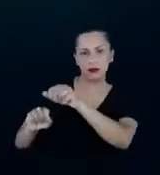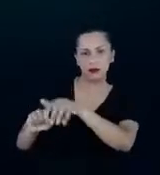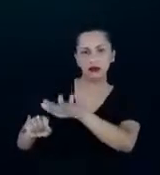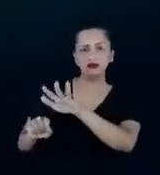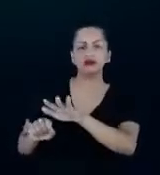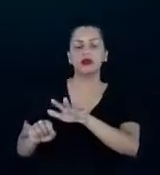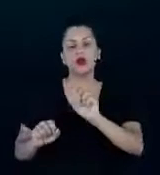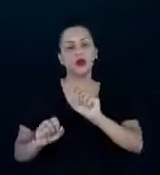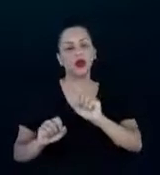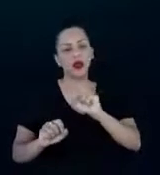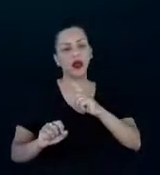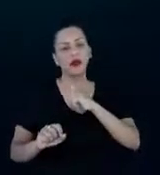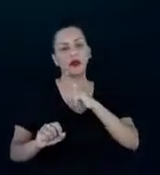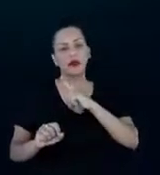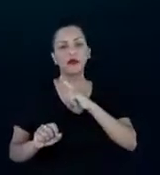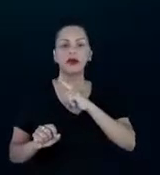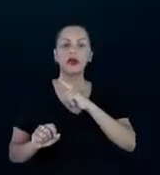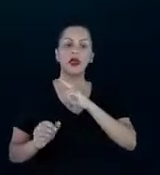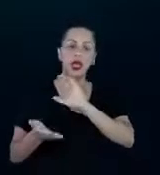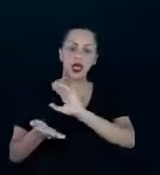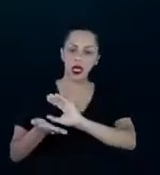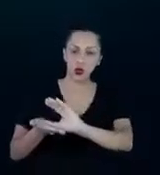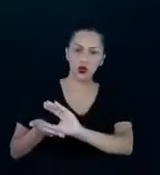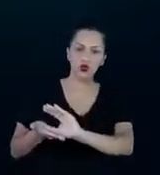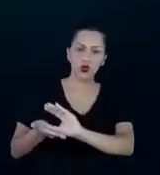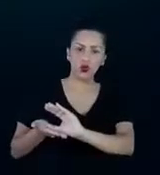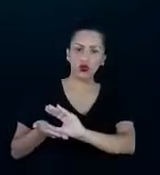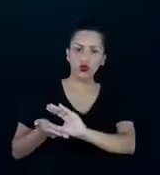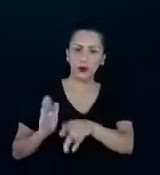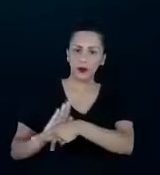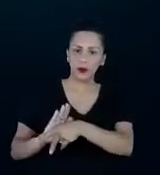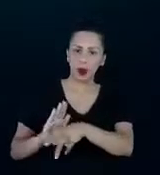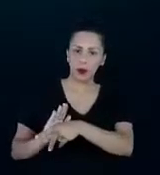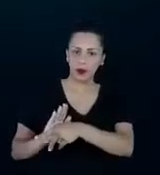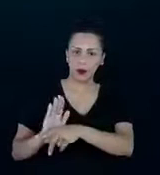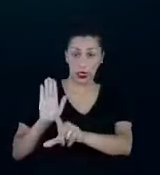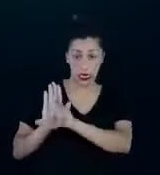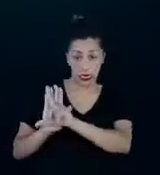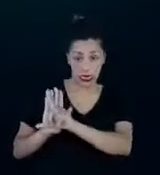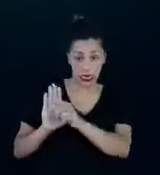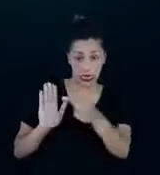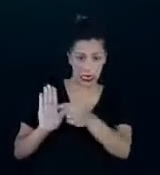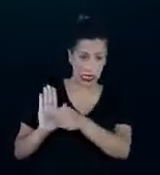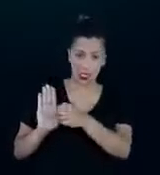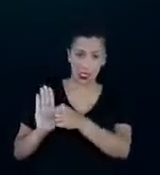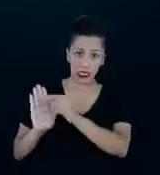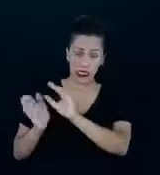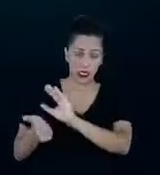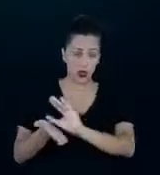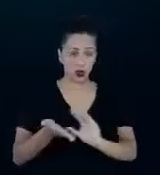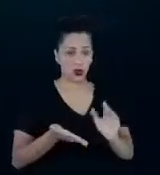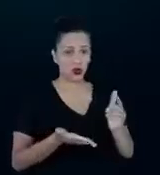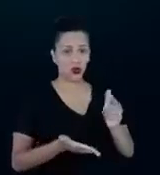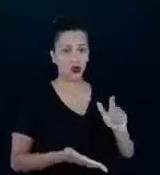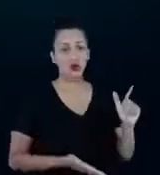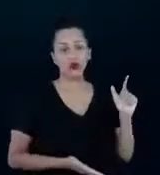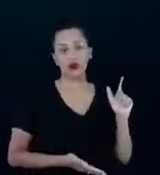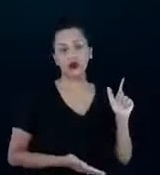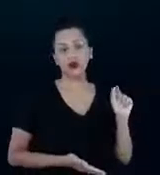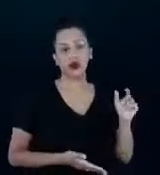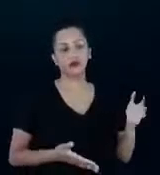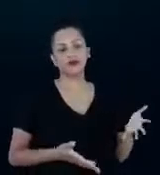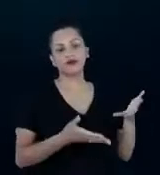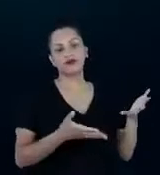empresas colocarem os recursos da sua obrigação legal, colocar recursos em fundos para fomento